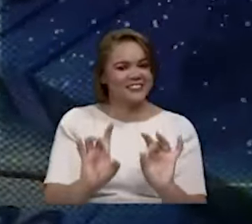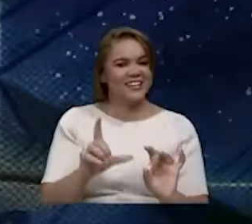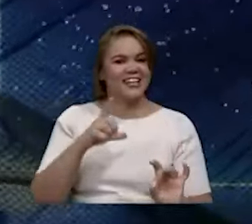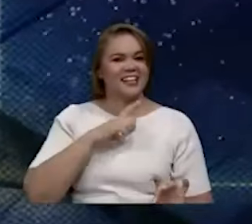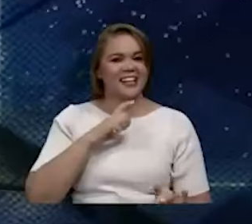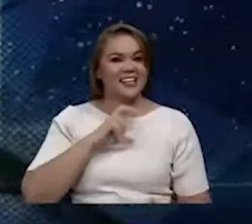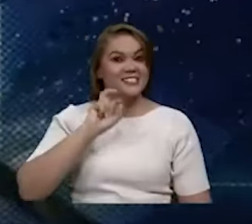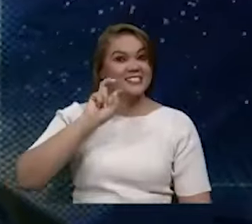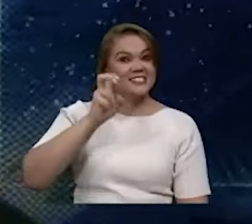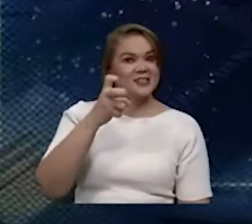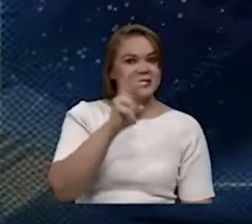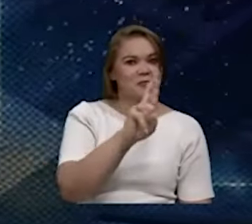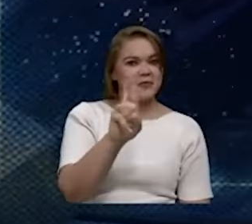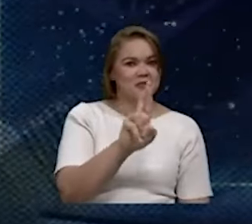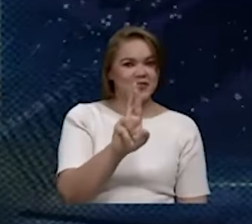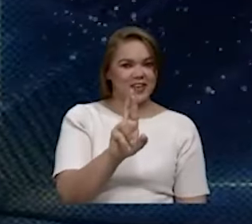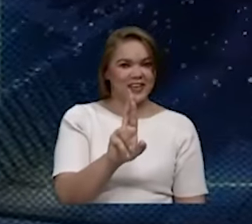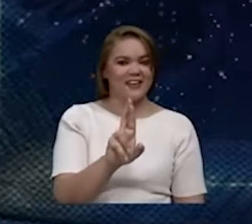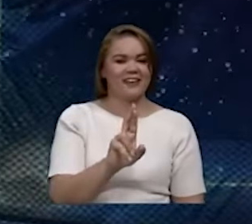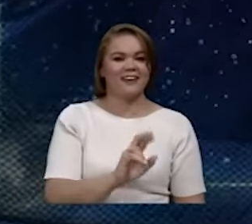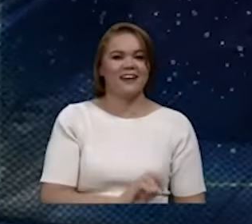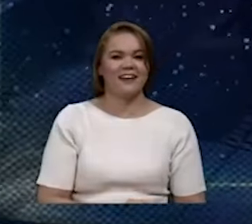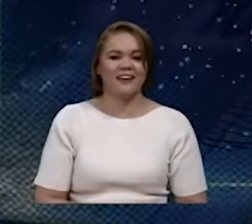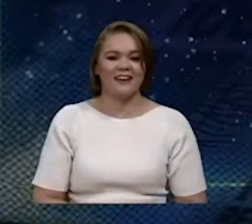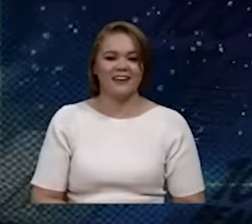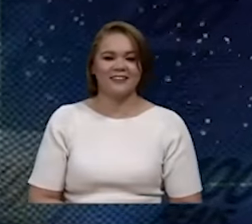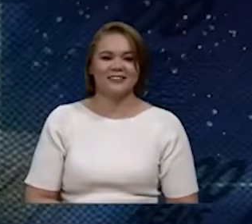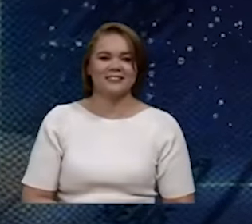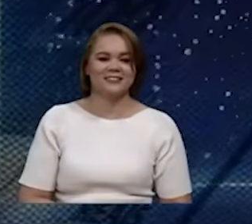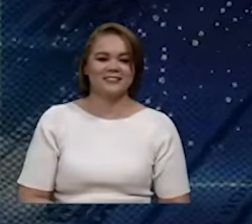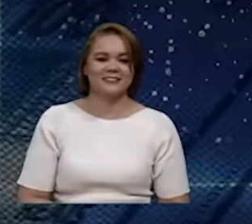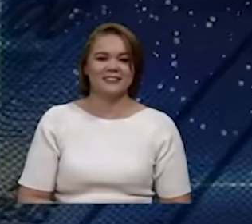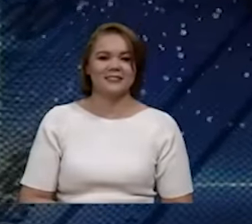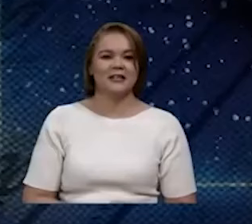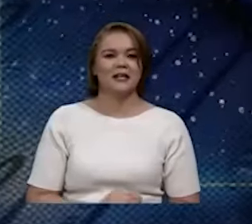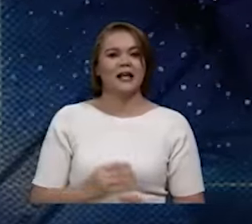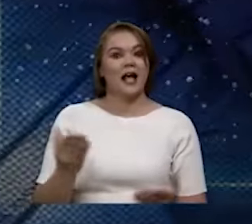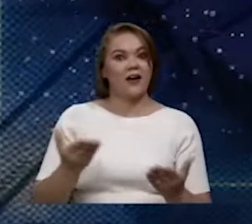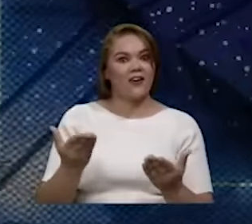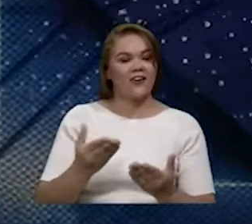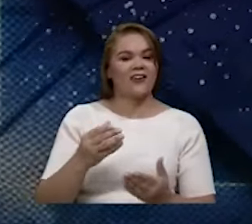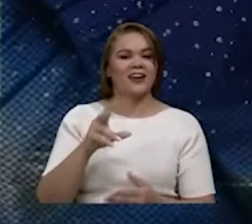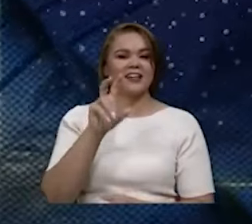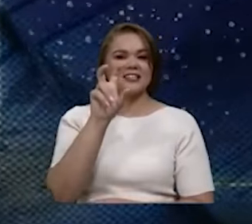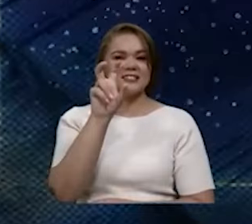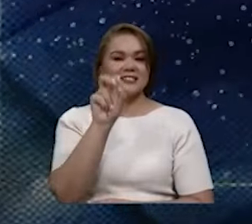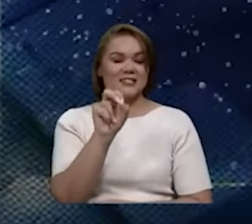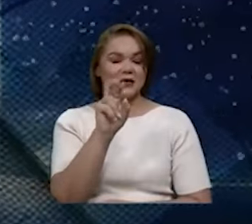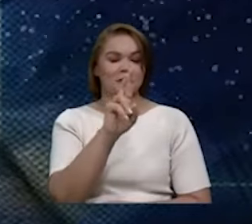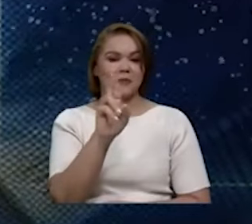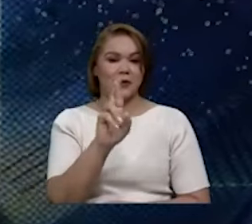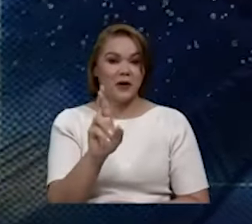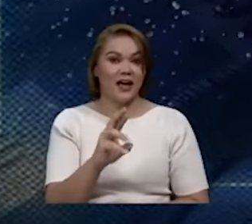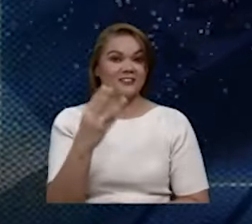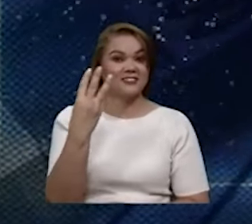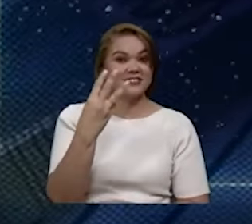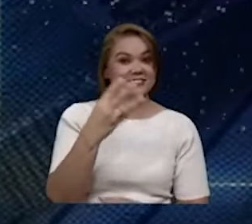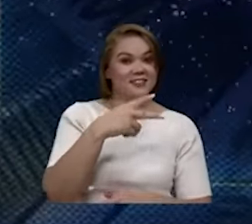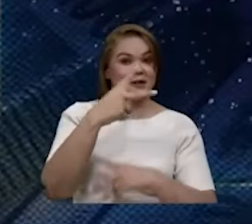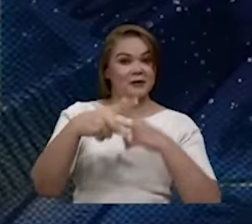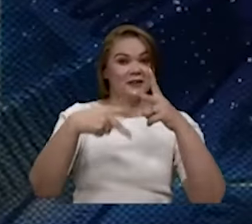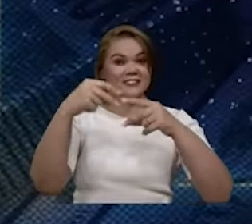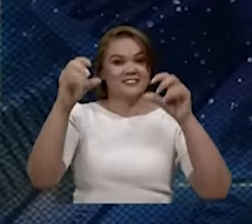tem R$5.000. R$5.000 agora no terceiro prêmio especial.